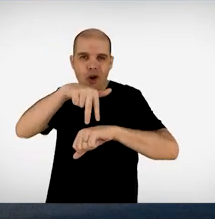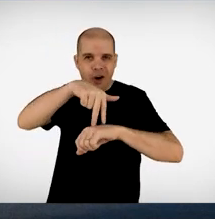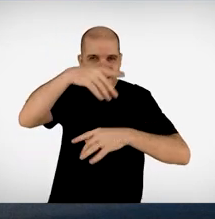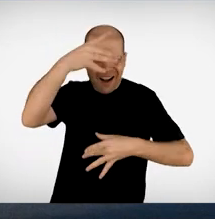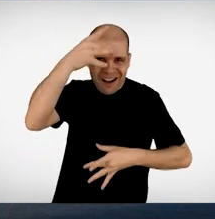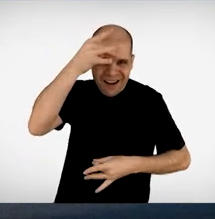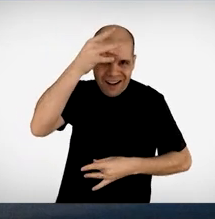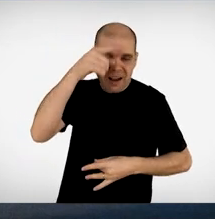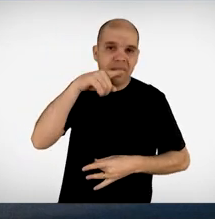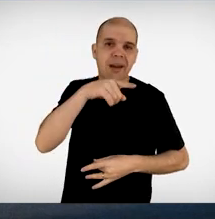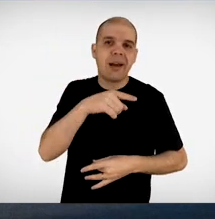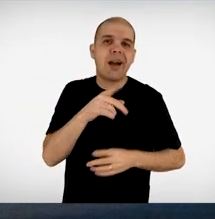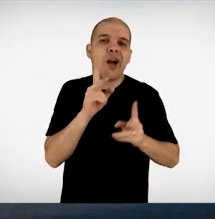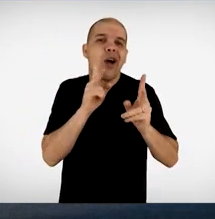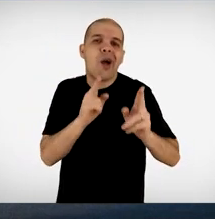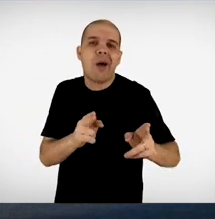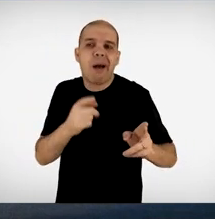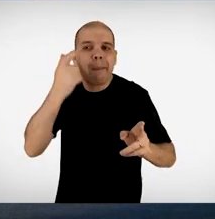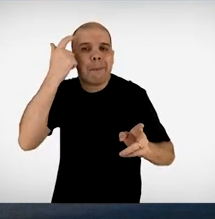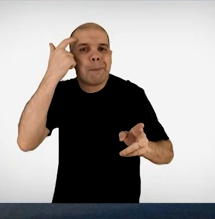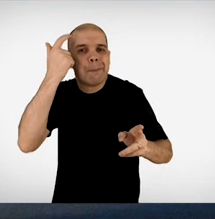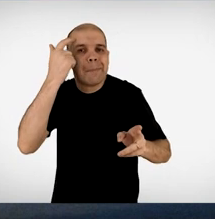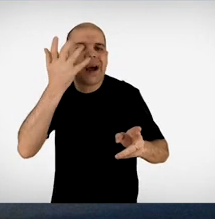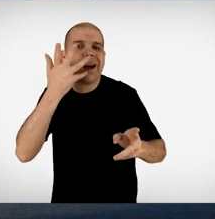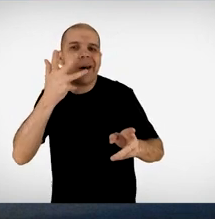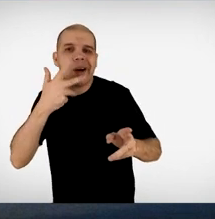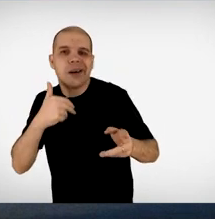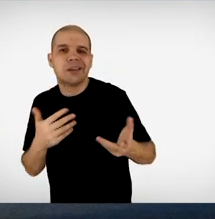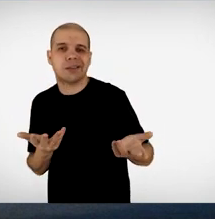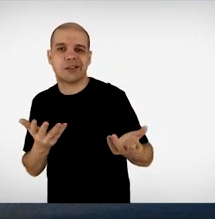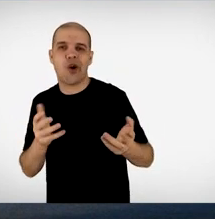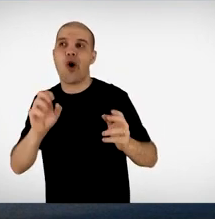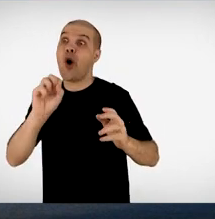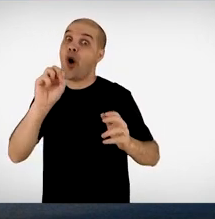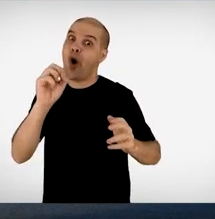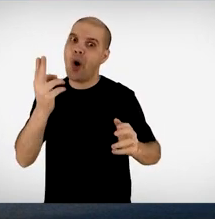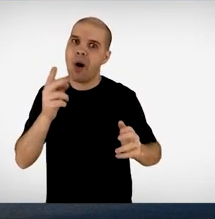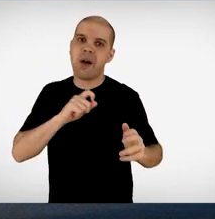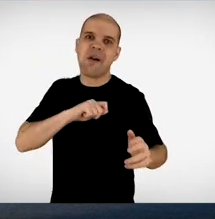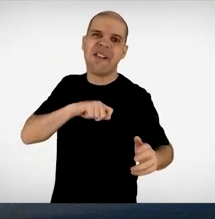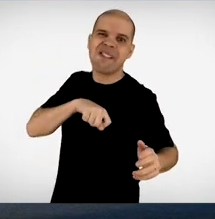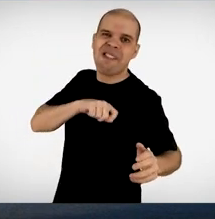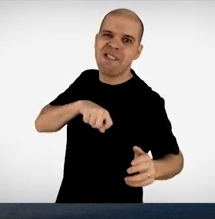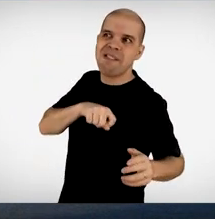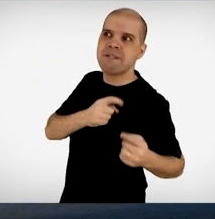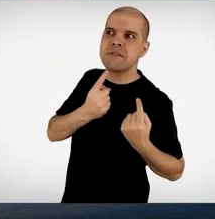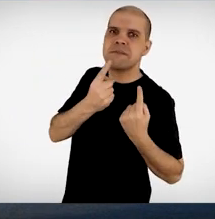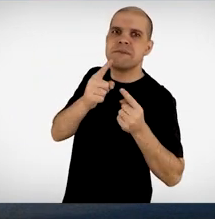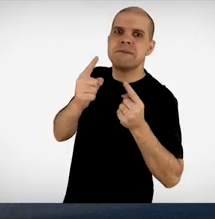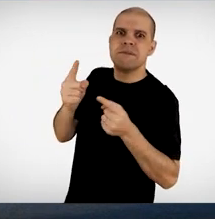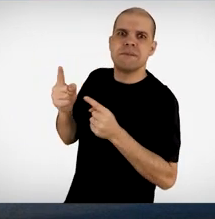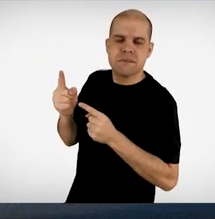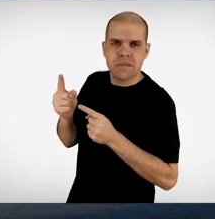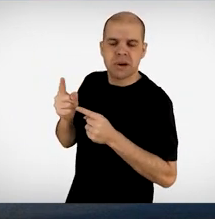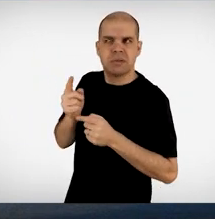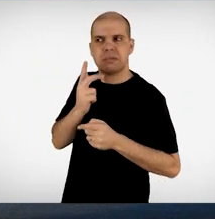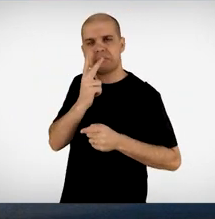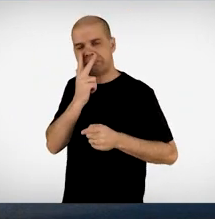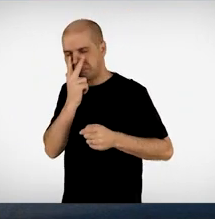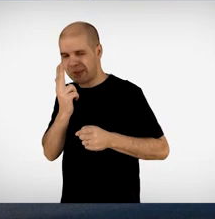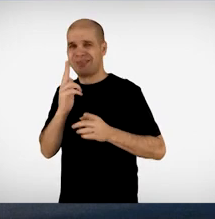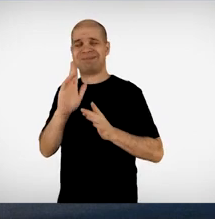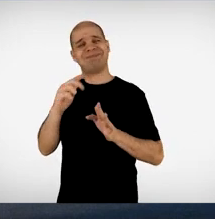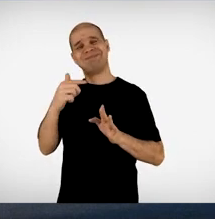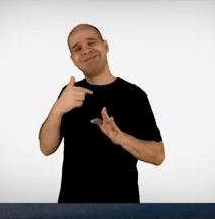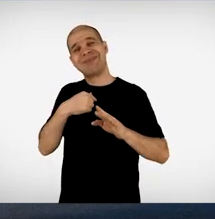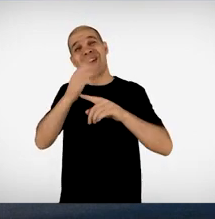relações. E eu fiquei com essa nova raiva e deixei ali. Aí a Julie vai com o Axel para a casa dos